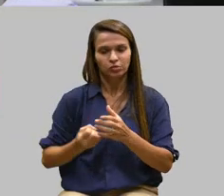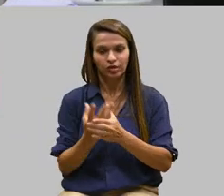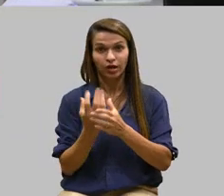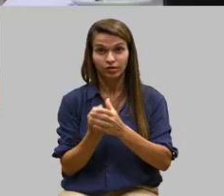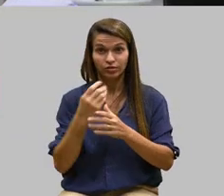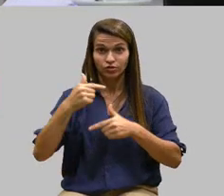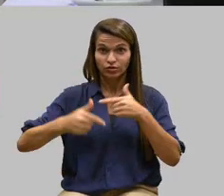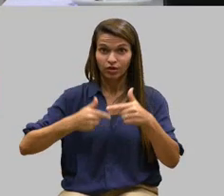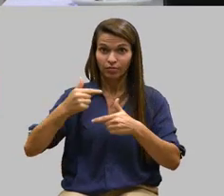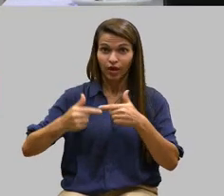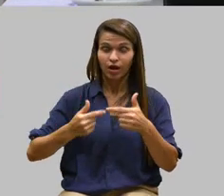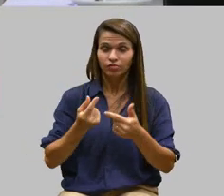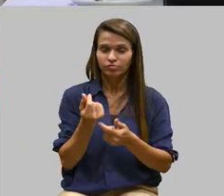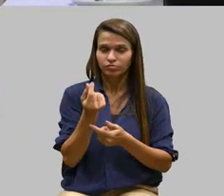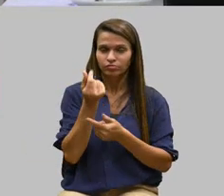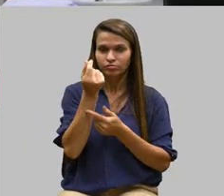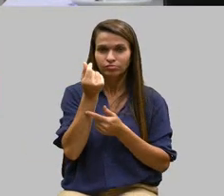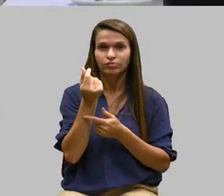oportunidades